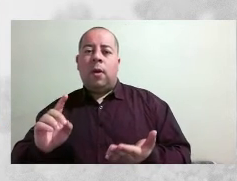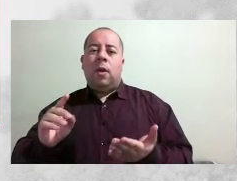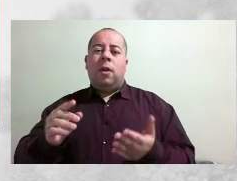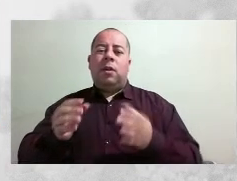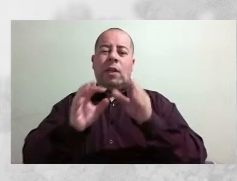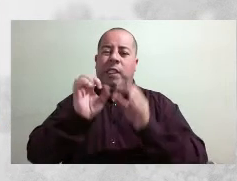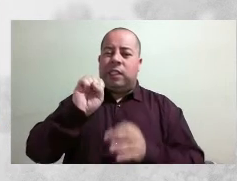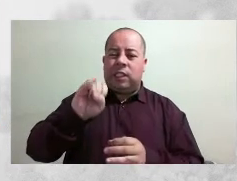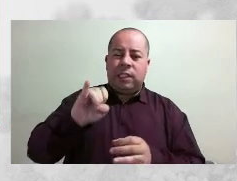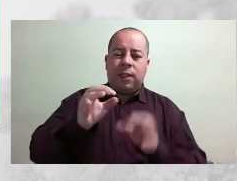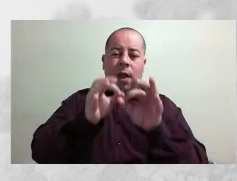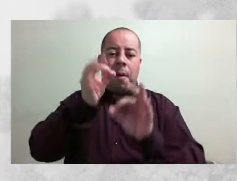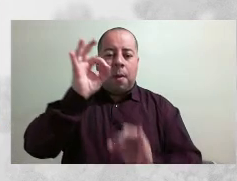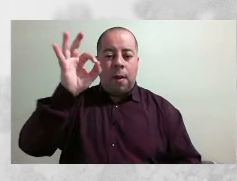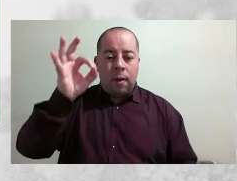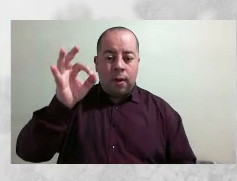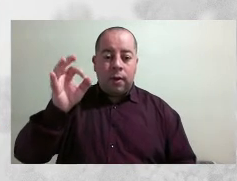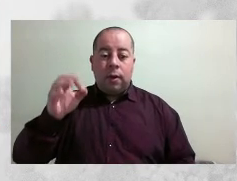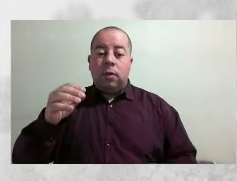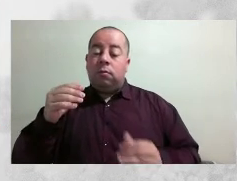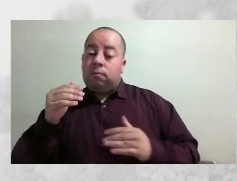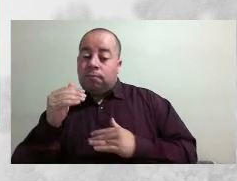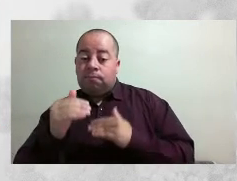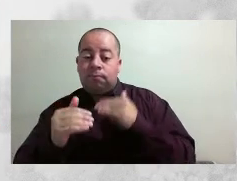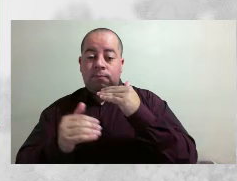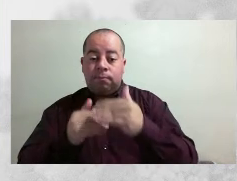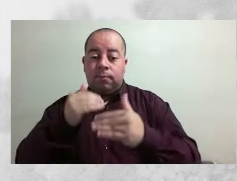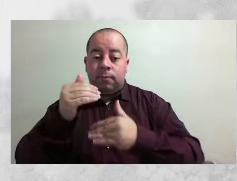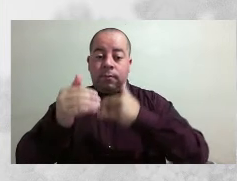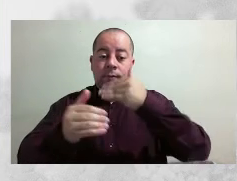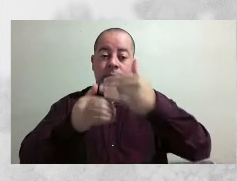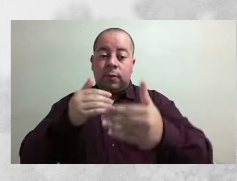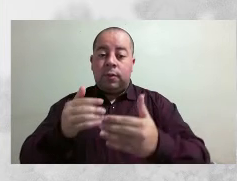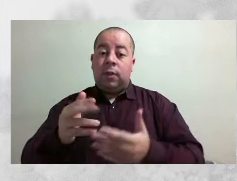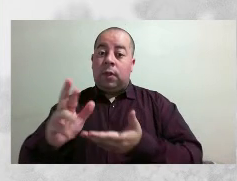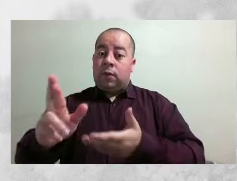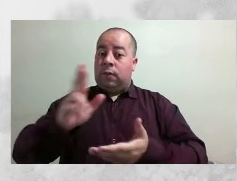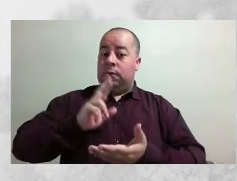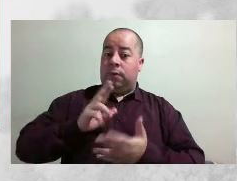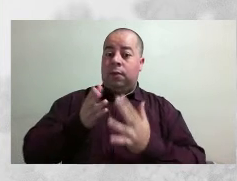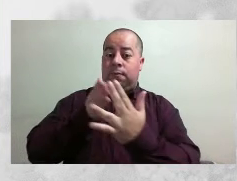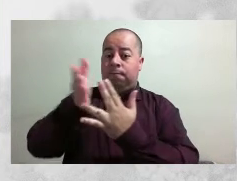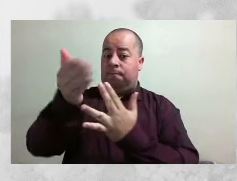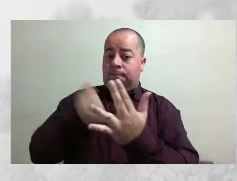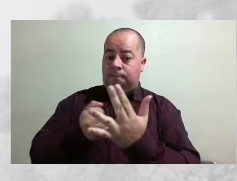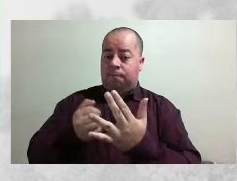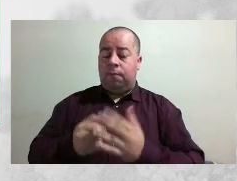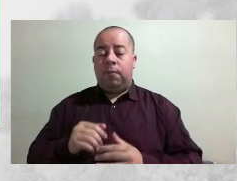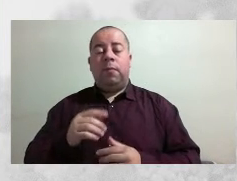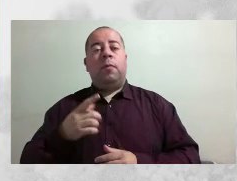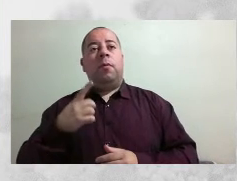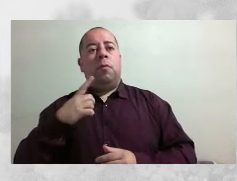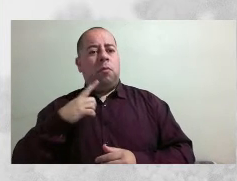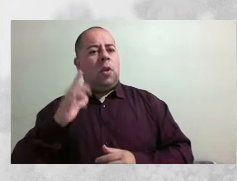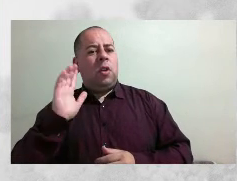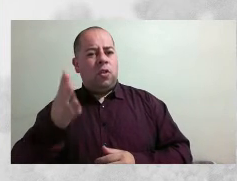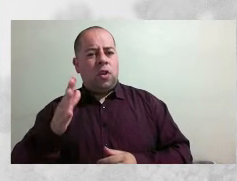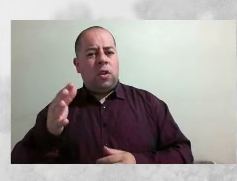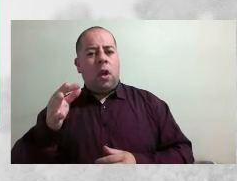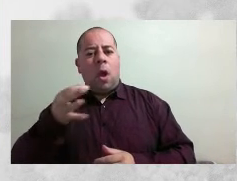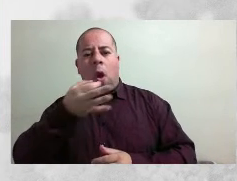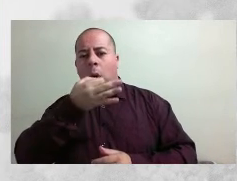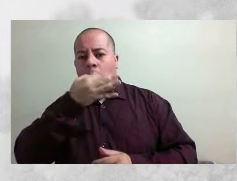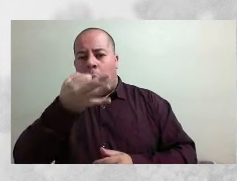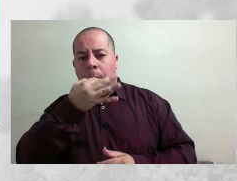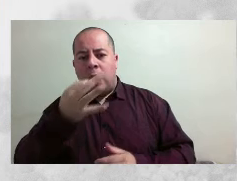as postagens muito longas. E nós estamos em processamento ainda desses resultados. Porém, nós temos feedbacks